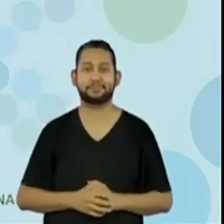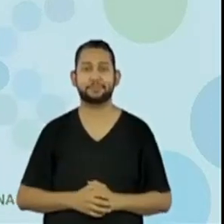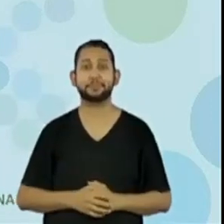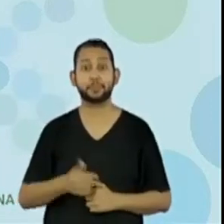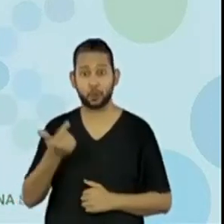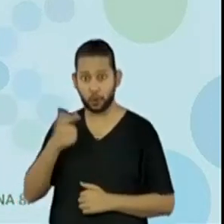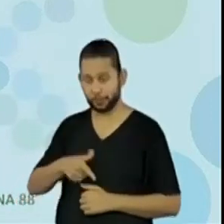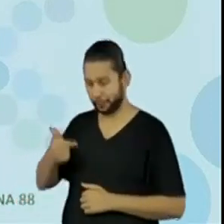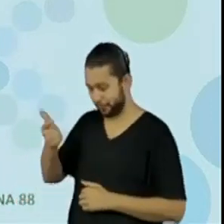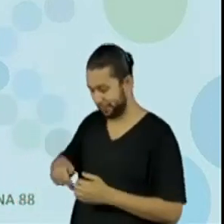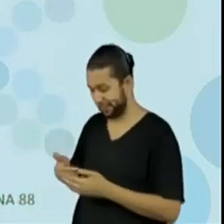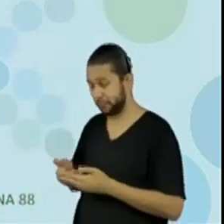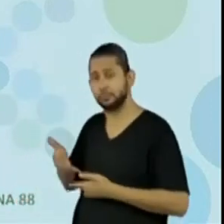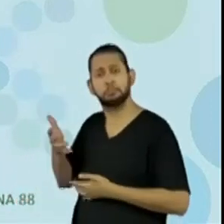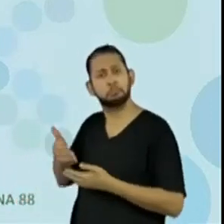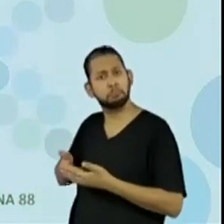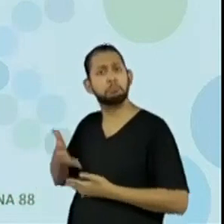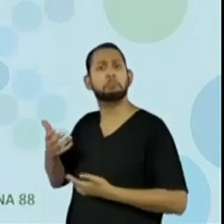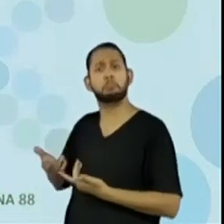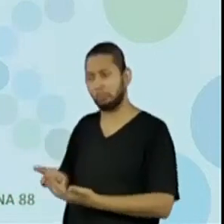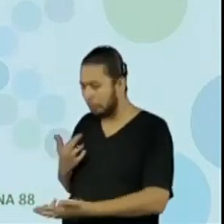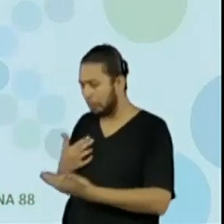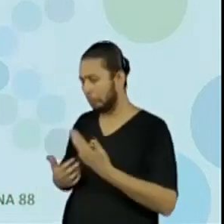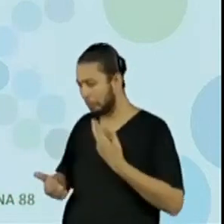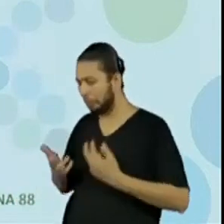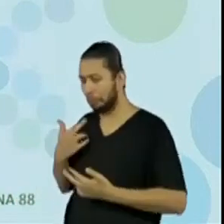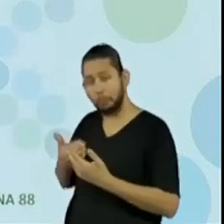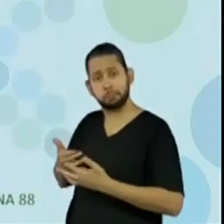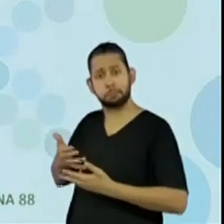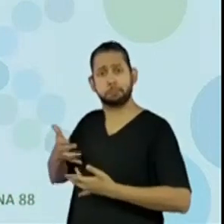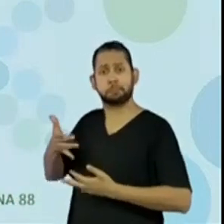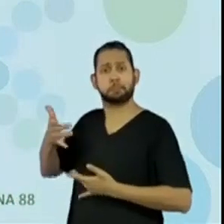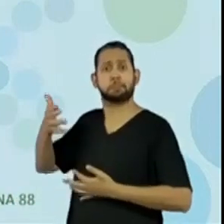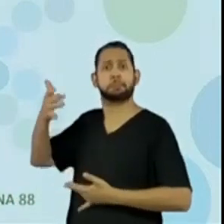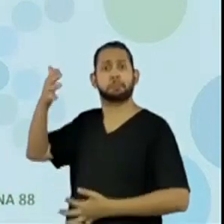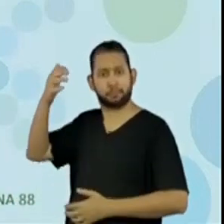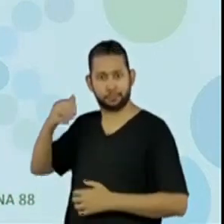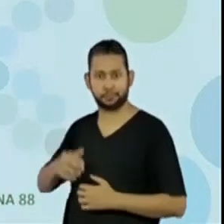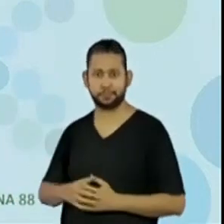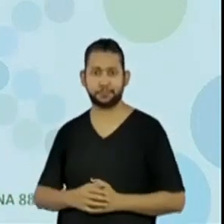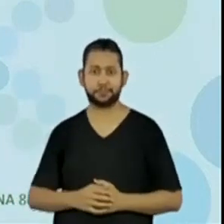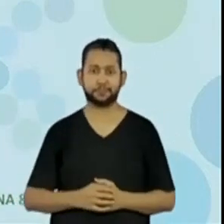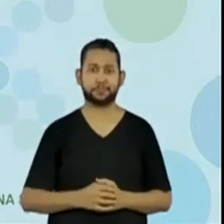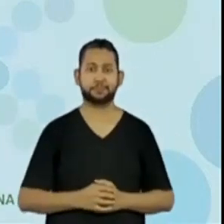Olha que bacana, tem bastante gente participando aqui no nosso chat.